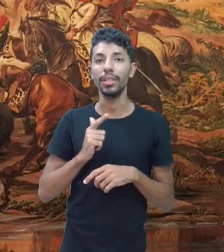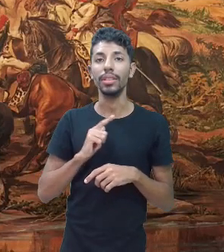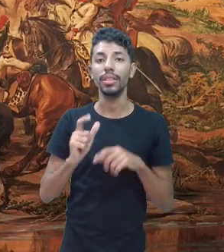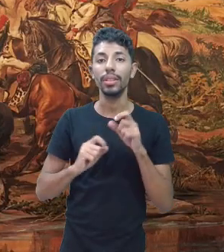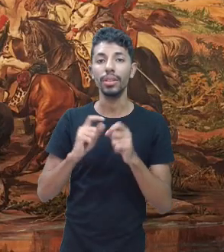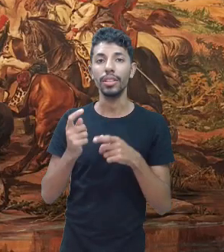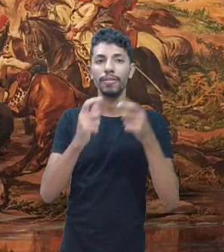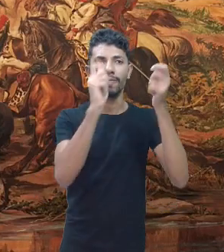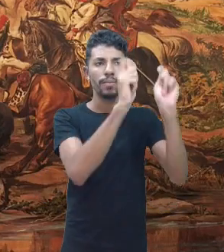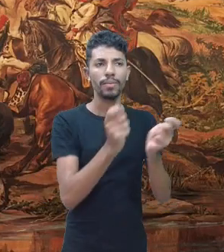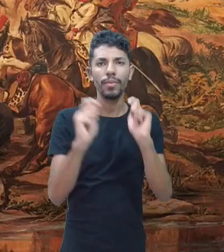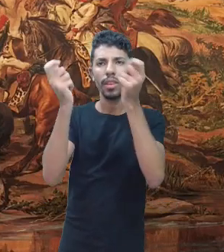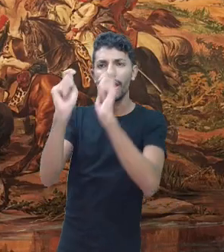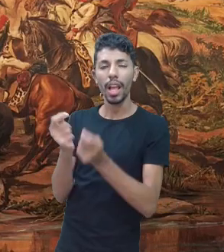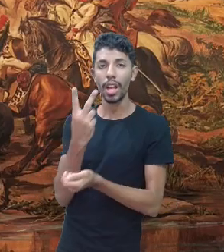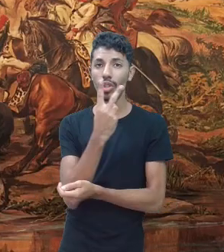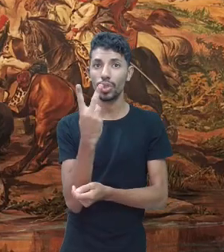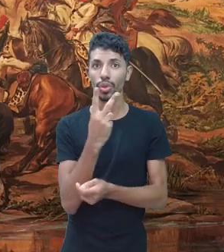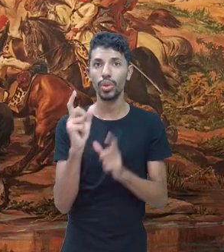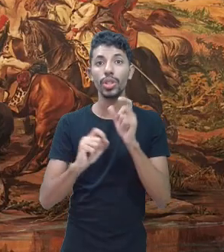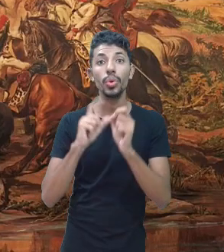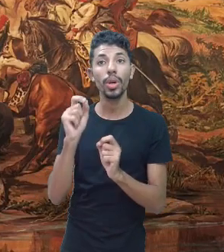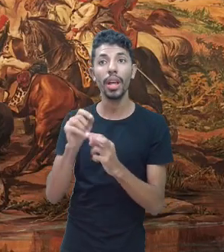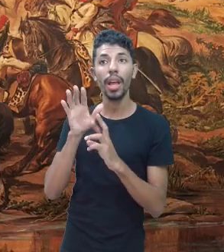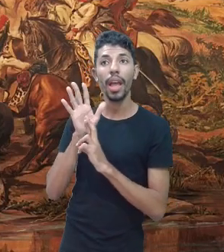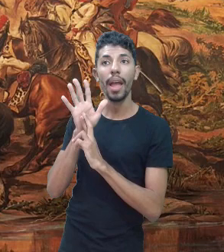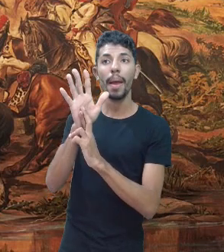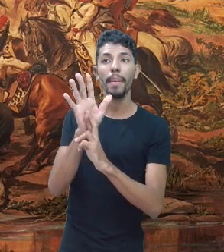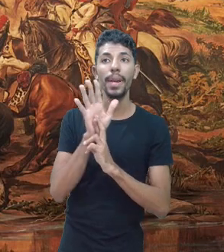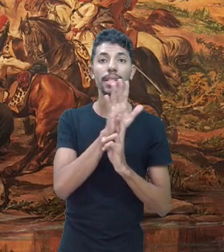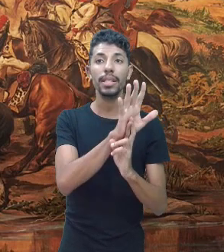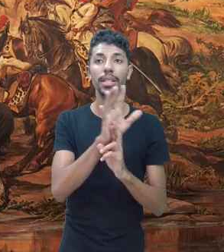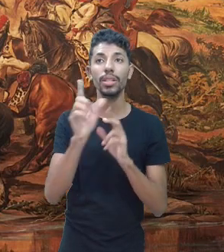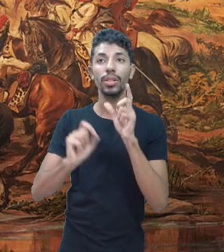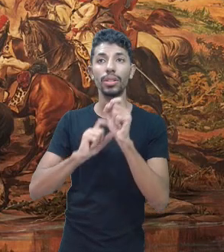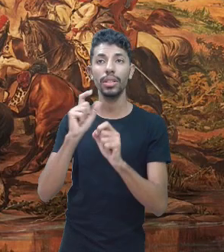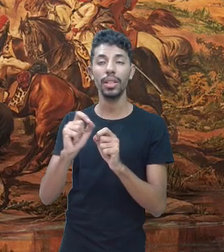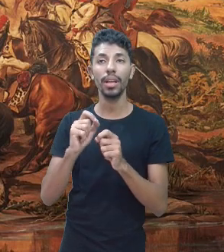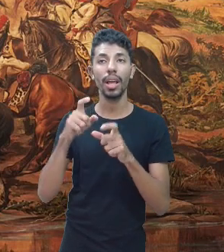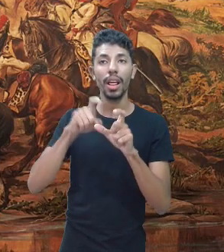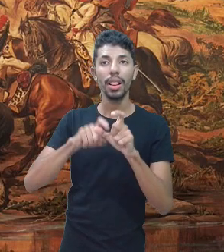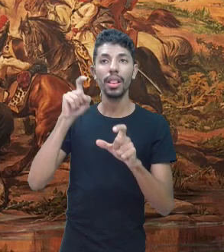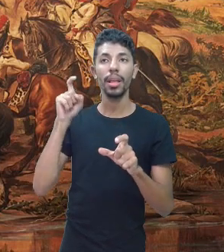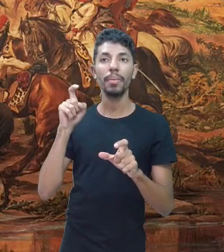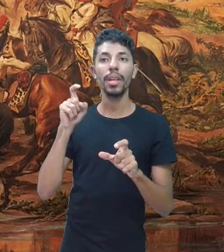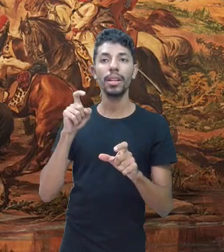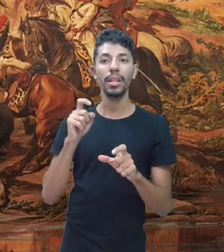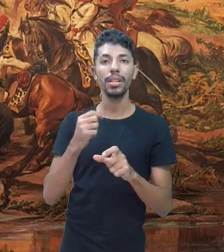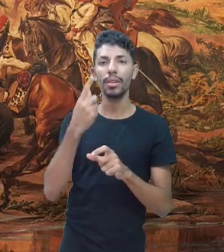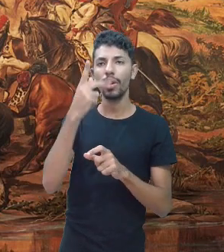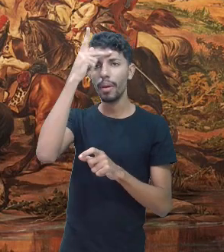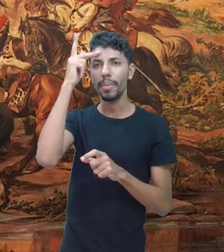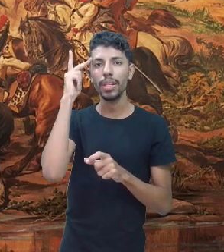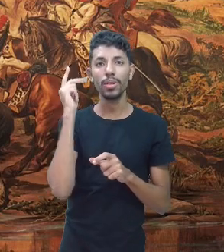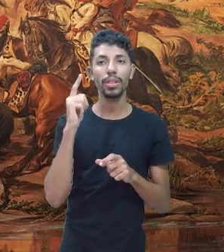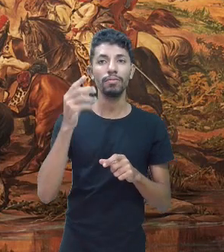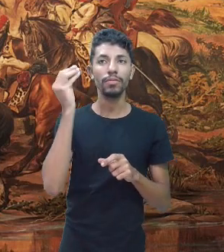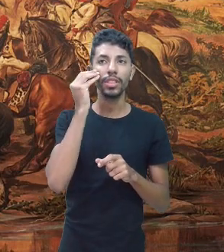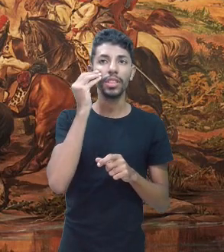obra do Pedro Américo, né, representações da independência, tentando demonstrar uma